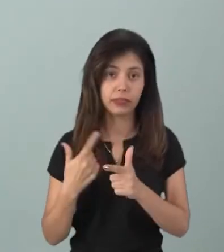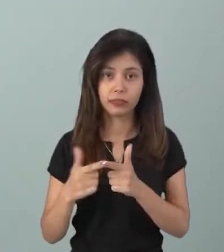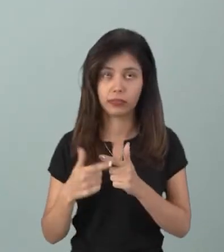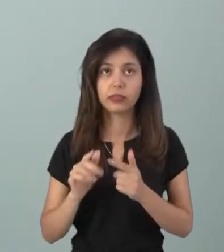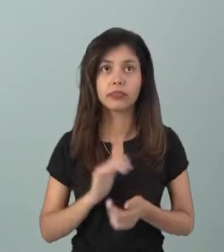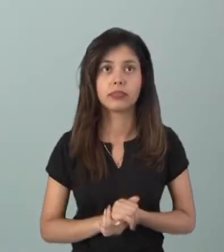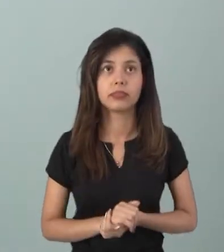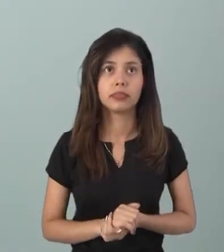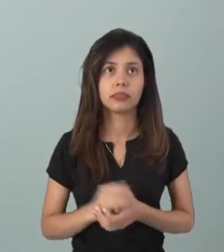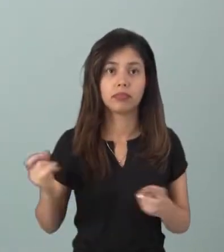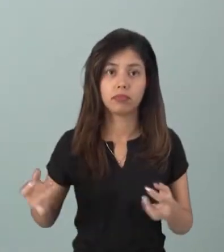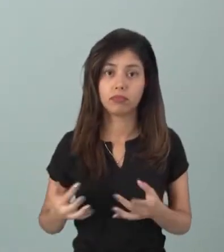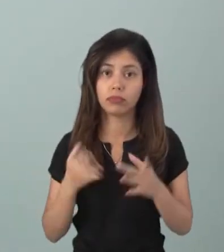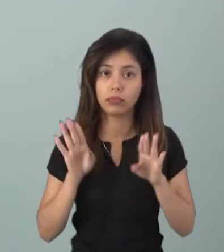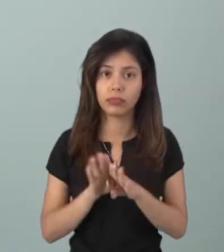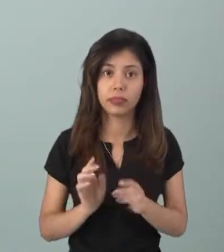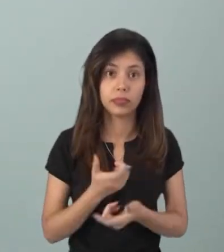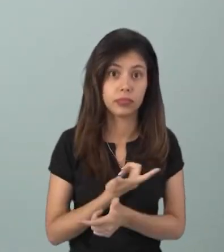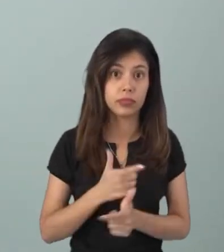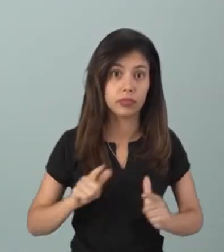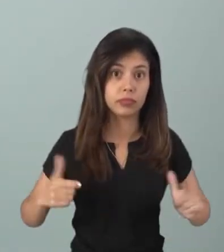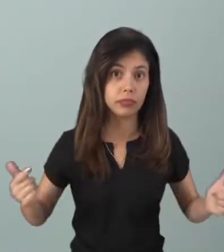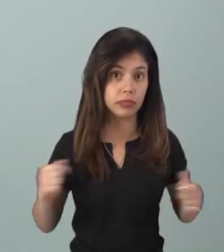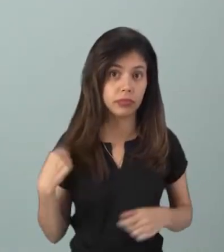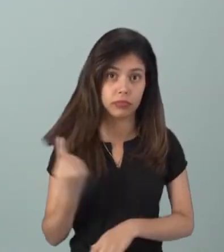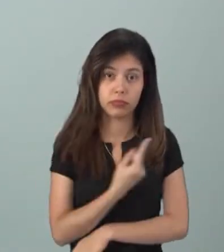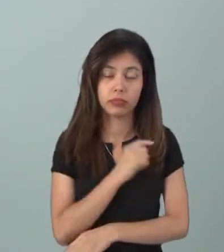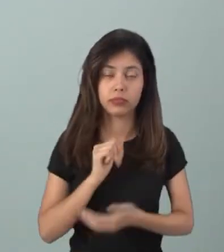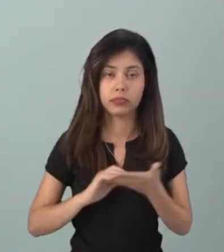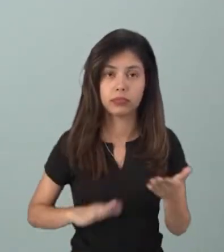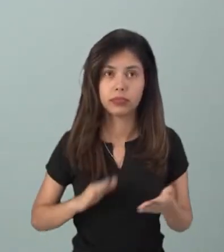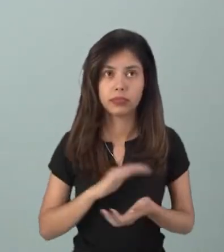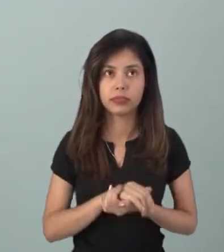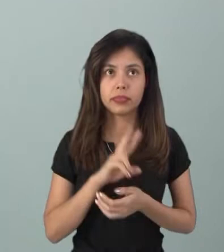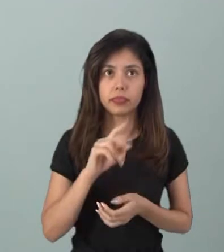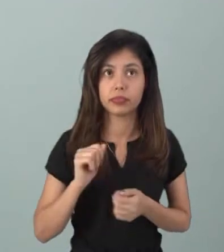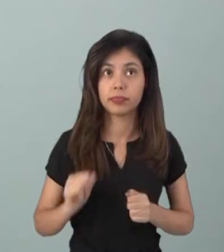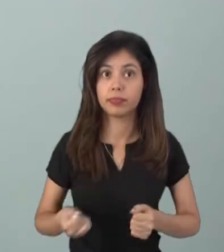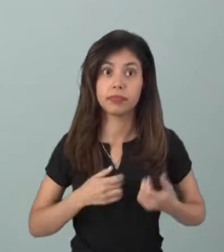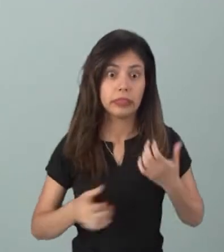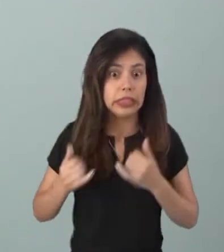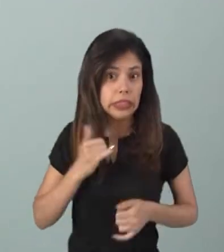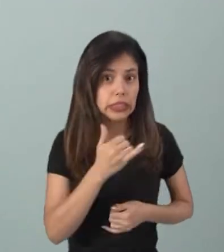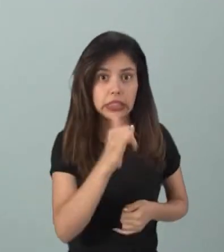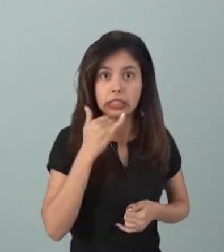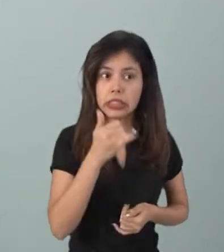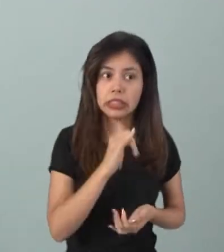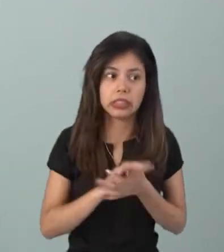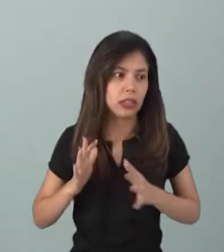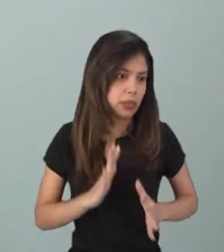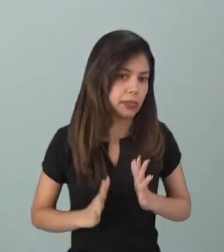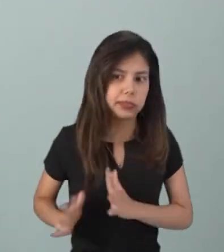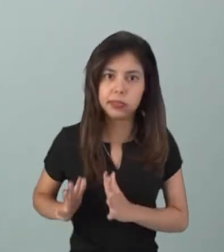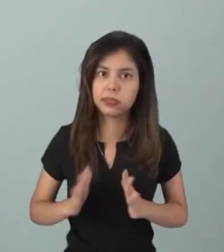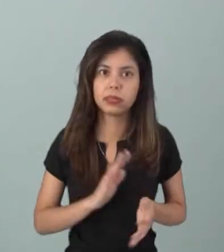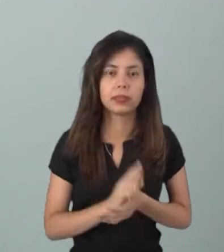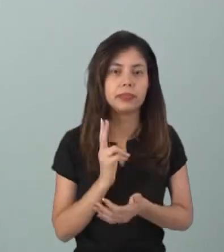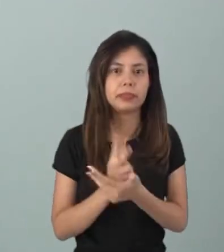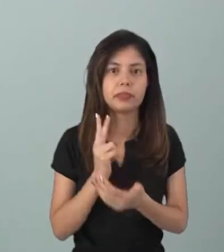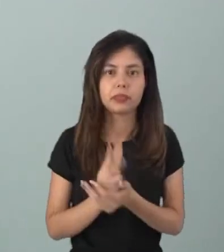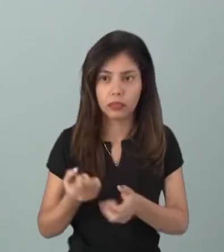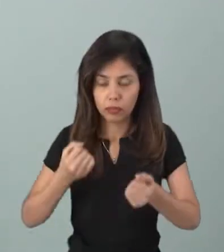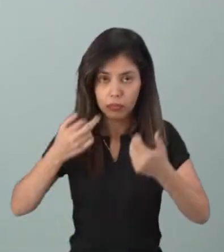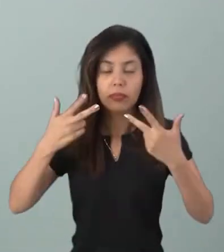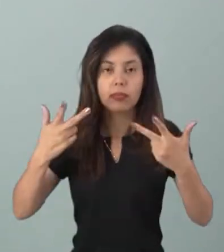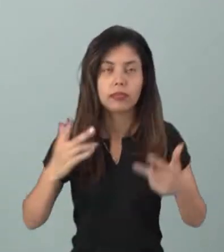as drogas estimulantes elas vão aumentar as nossas atividades. A pessoa vai ficar mais elétrica, vai ficar mais agitada, vai ficar mais